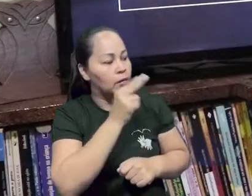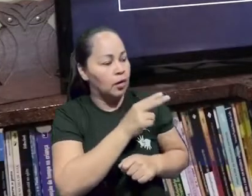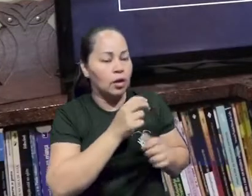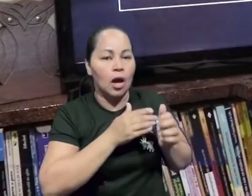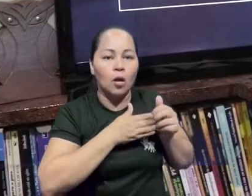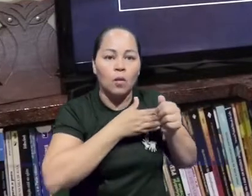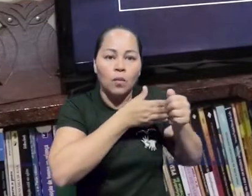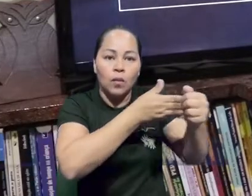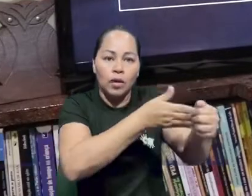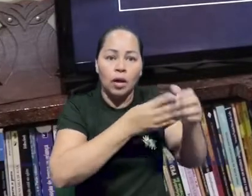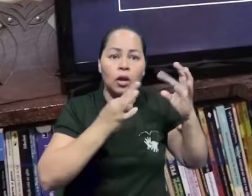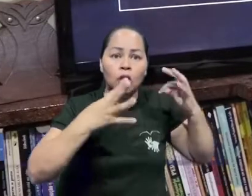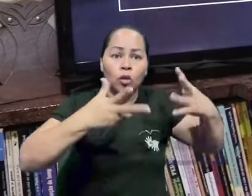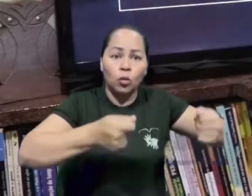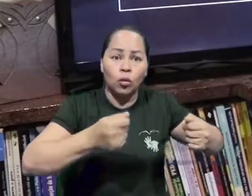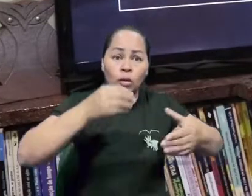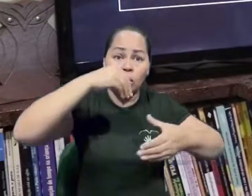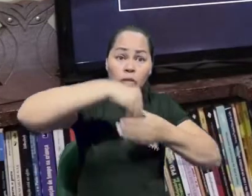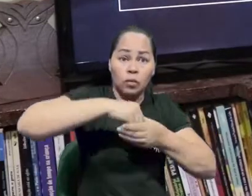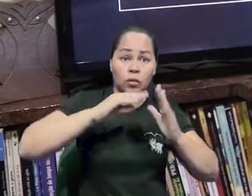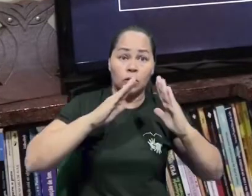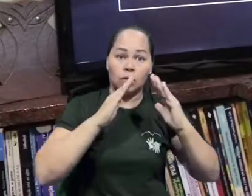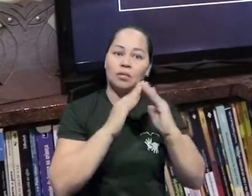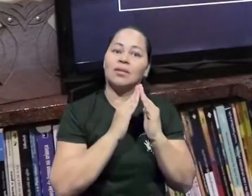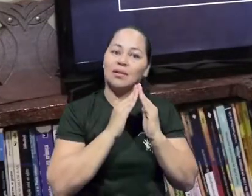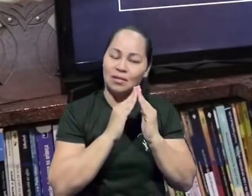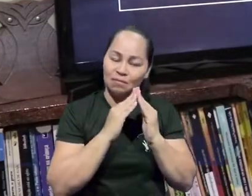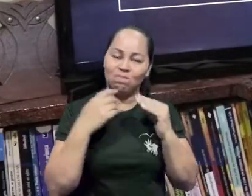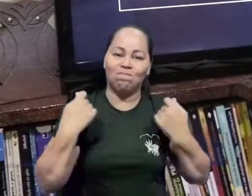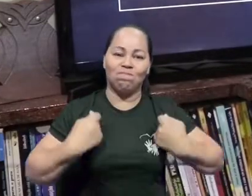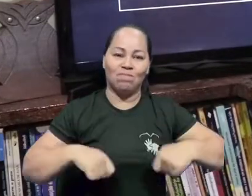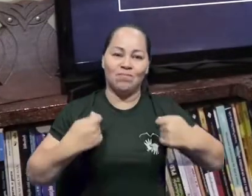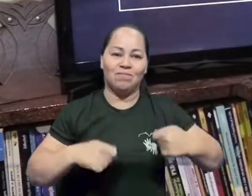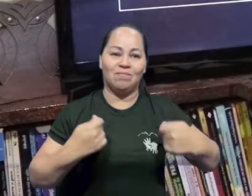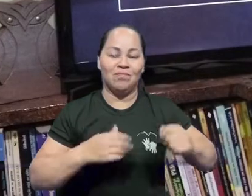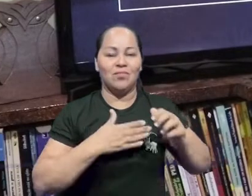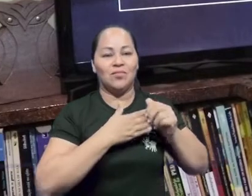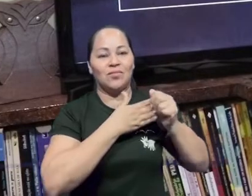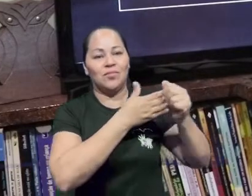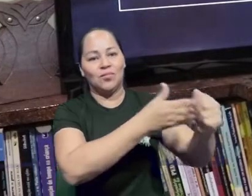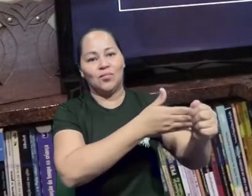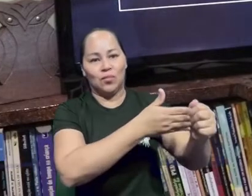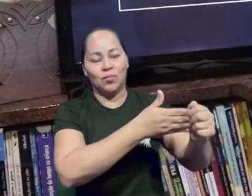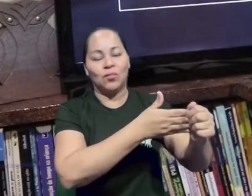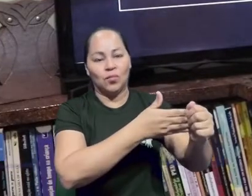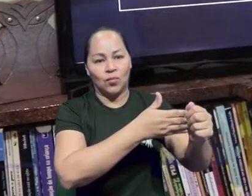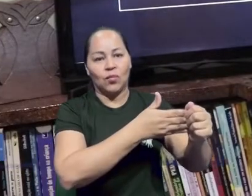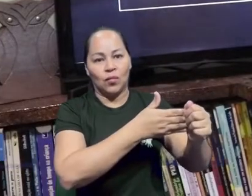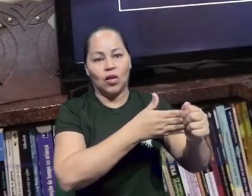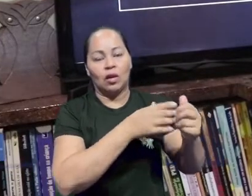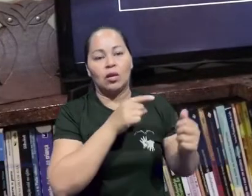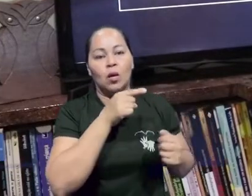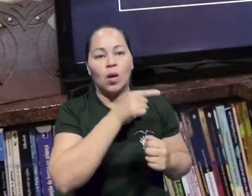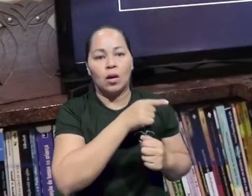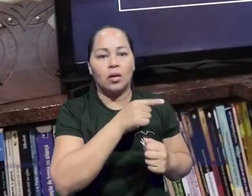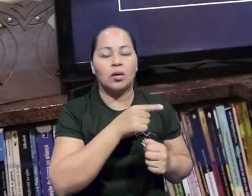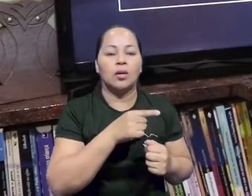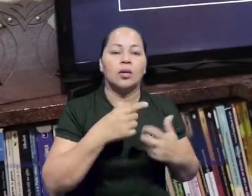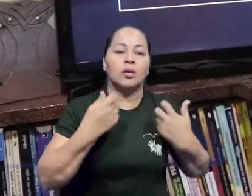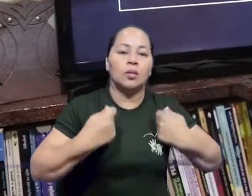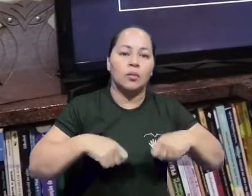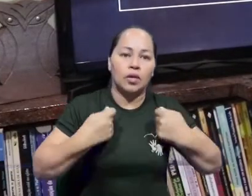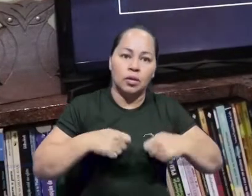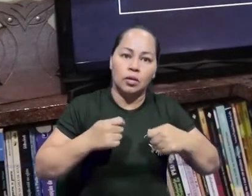supervisão para realizar todas as tarefas de vida diária. É um caso mais severo, realmente, né?